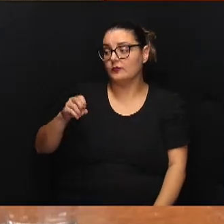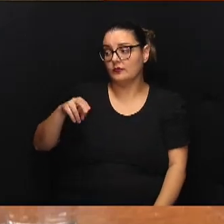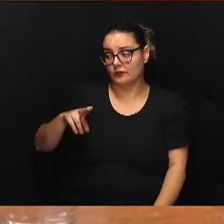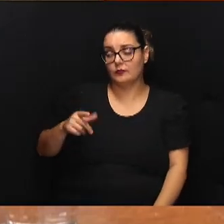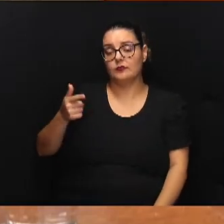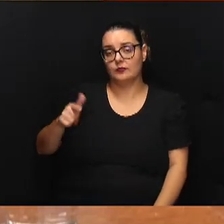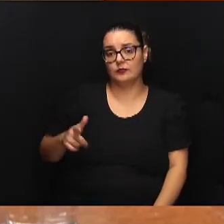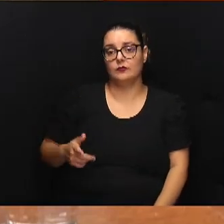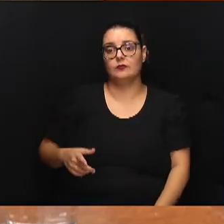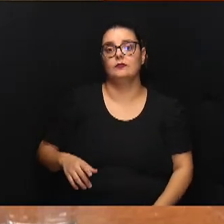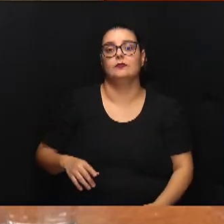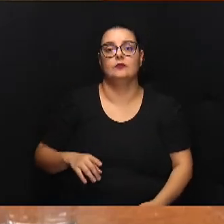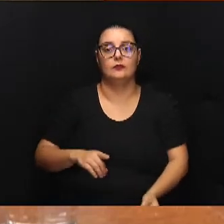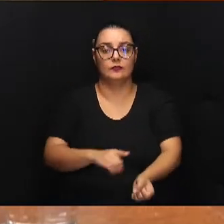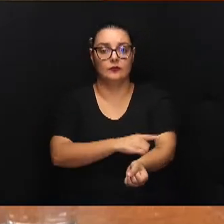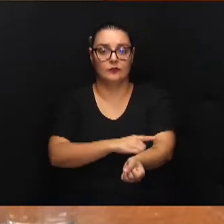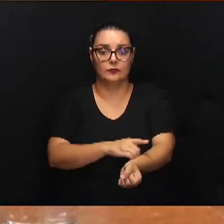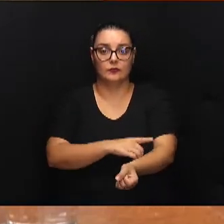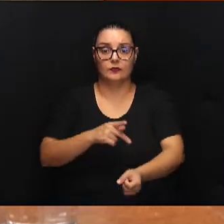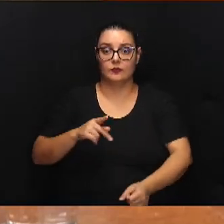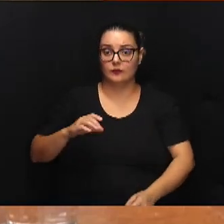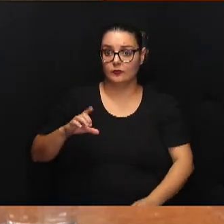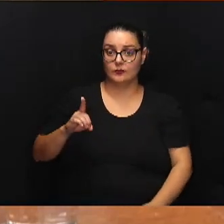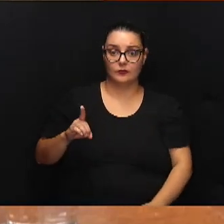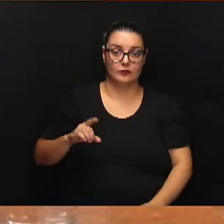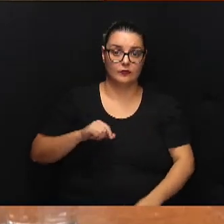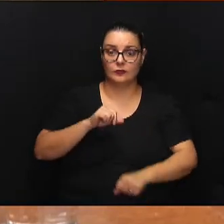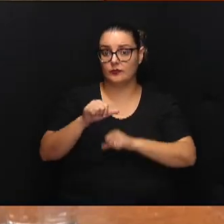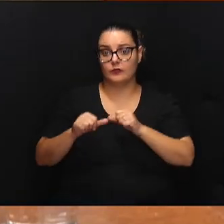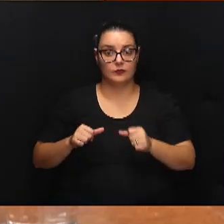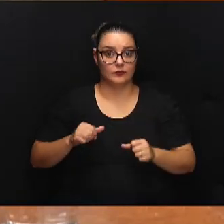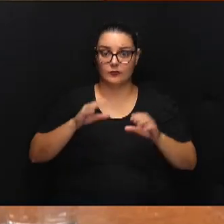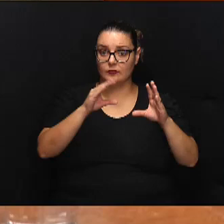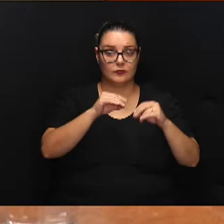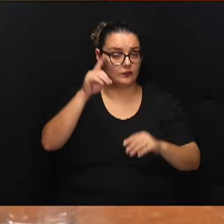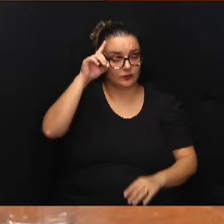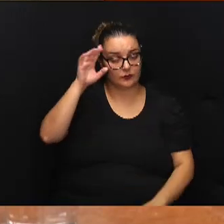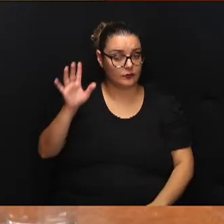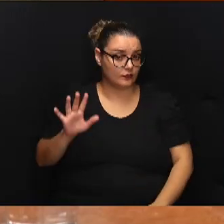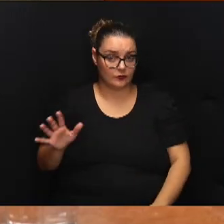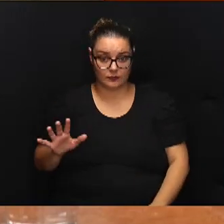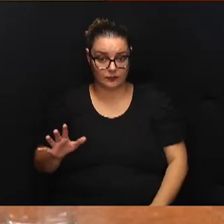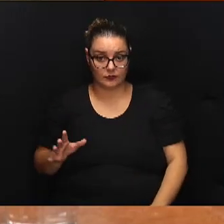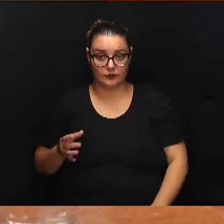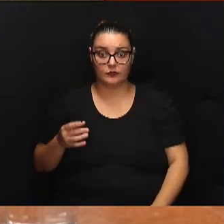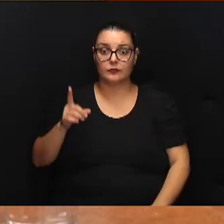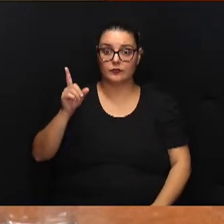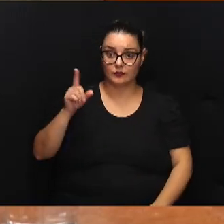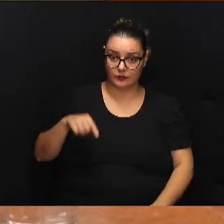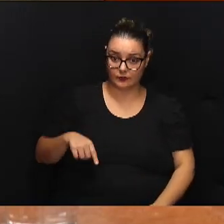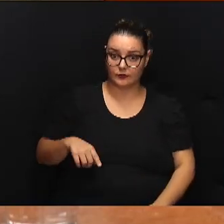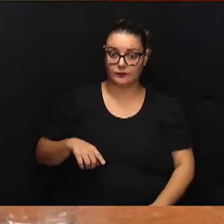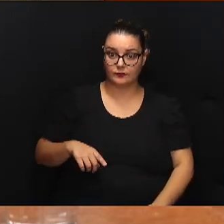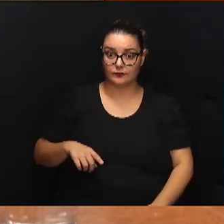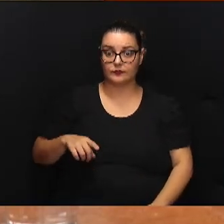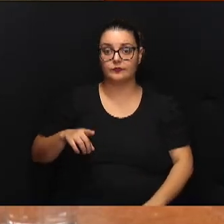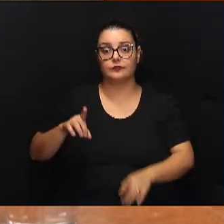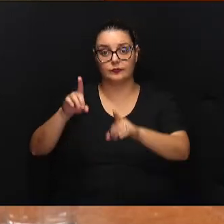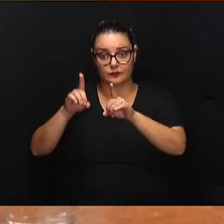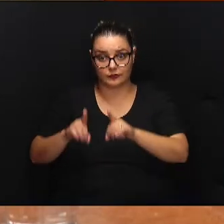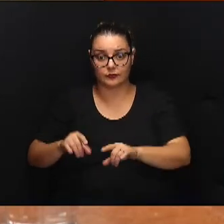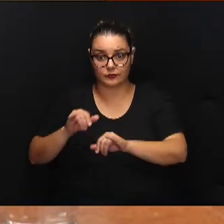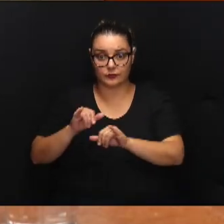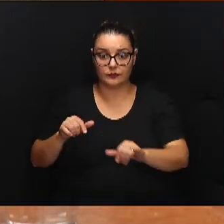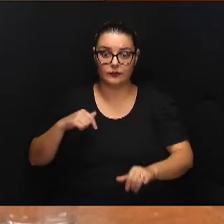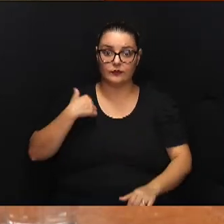incluindo o diabetes no rol do PCD, não é que vai mudar tudo da noite para o dia, mas sendo declarado uma deficiência,